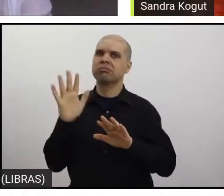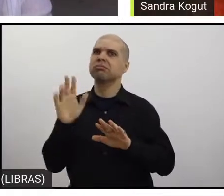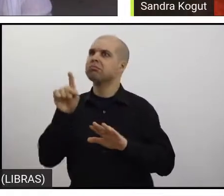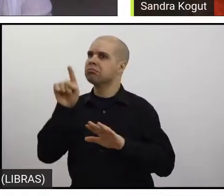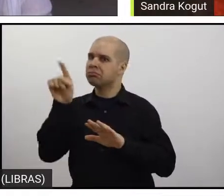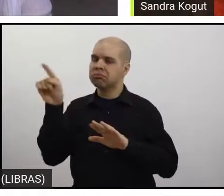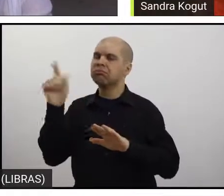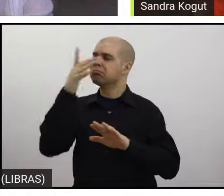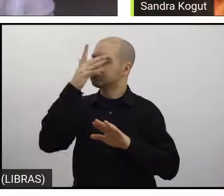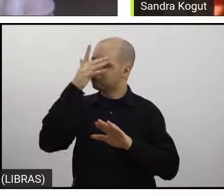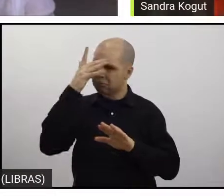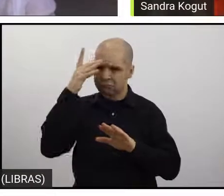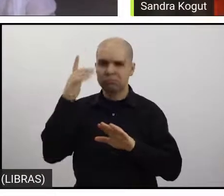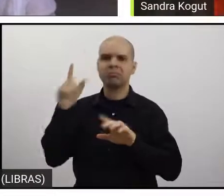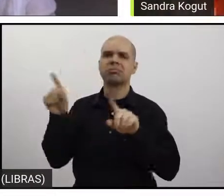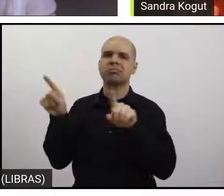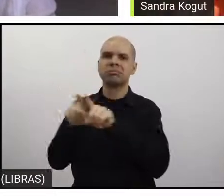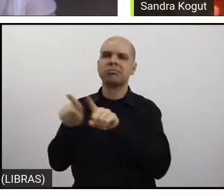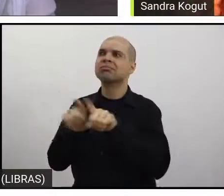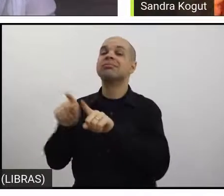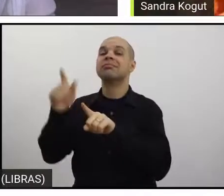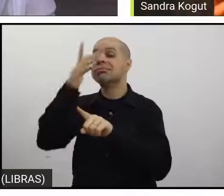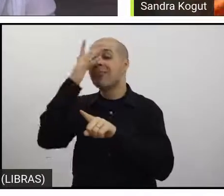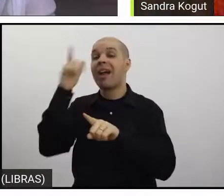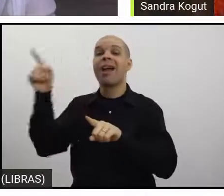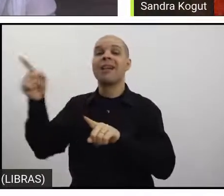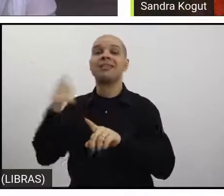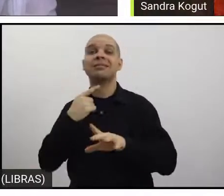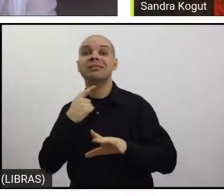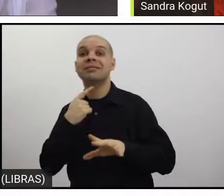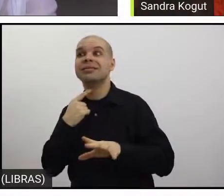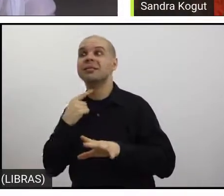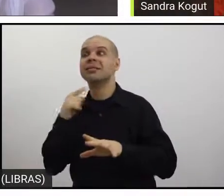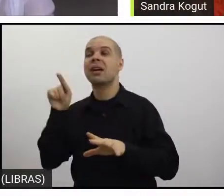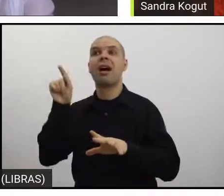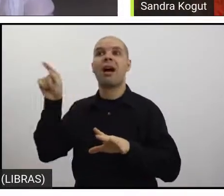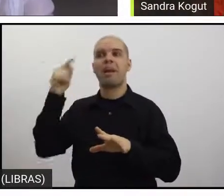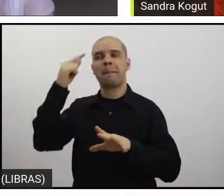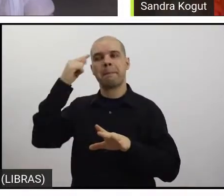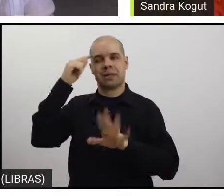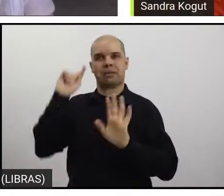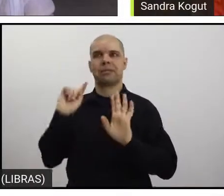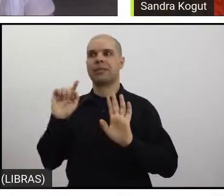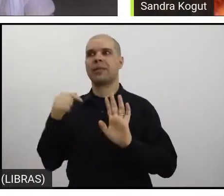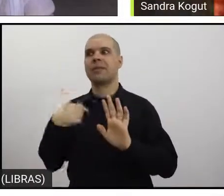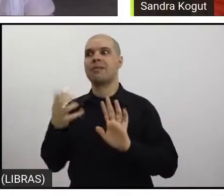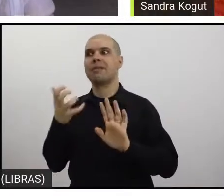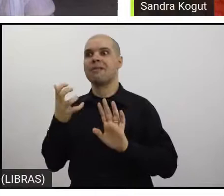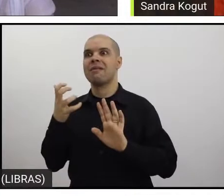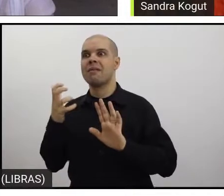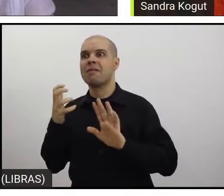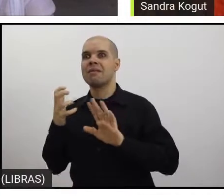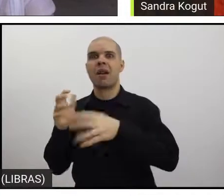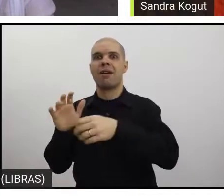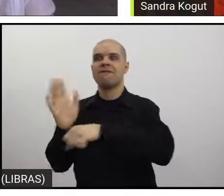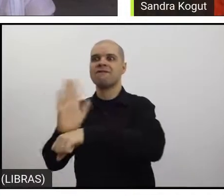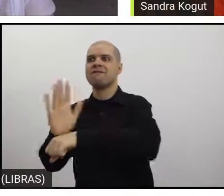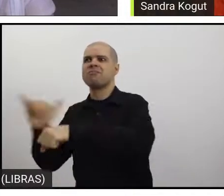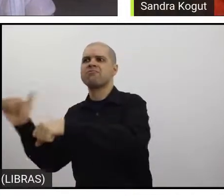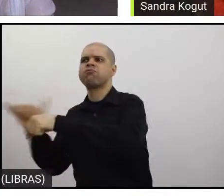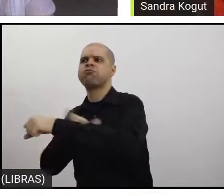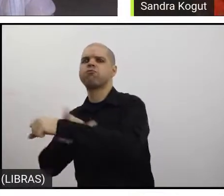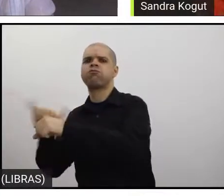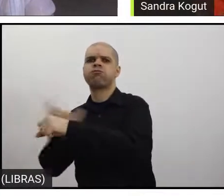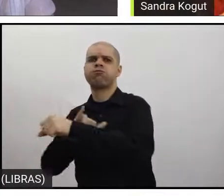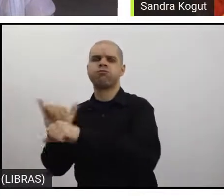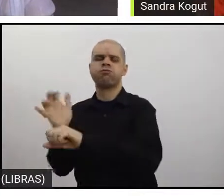televisão, na França tinha aquele desejo de entrar para uma coisa nobre. Então, os meus colegas da videoarte,